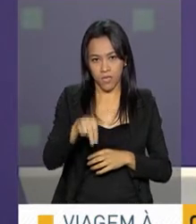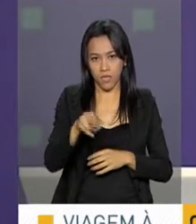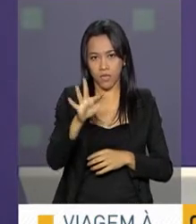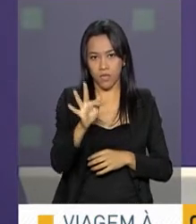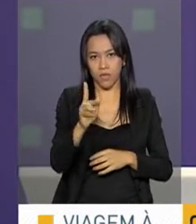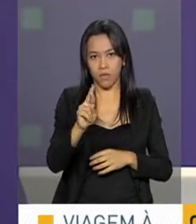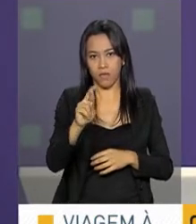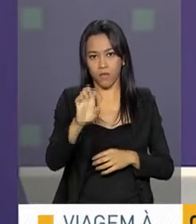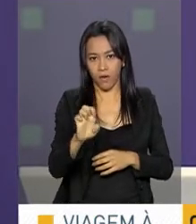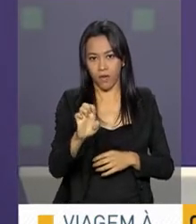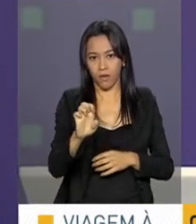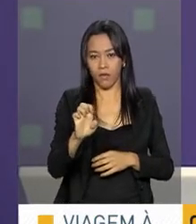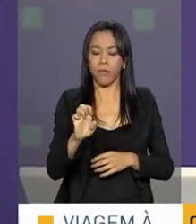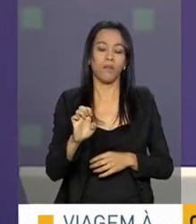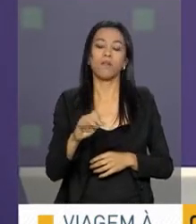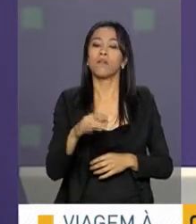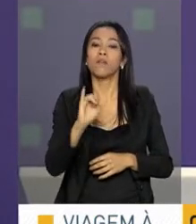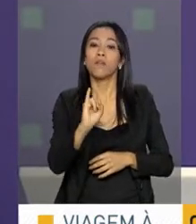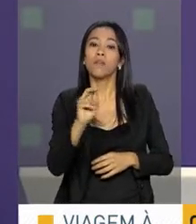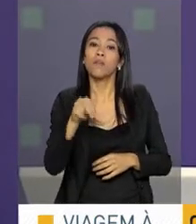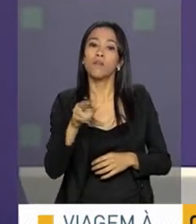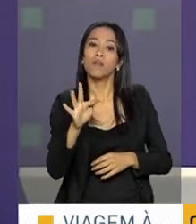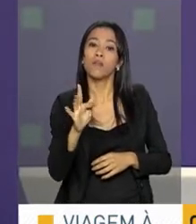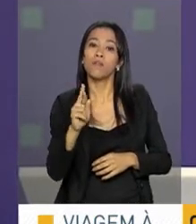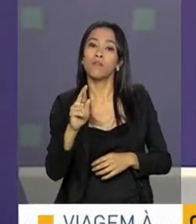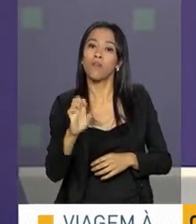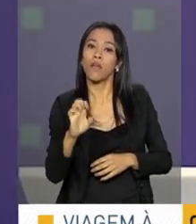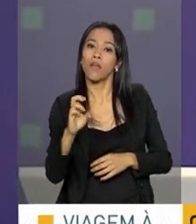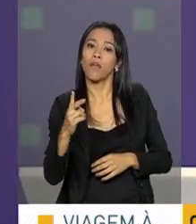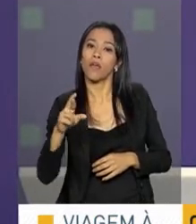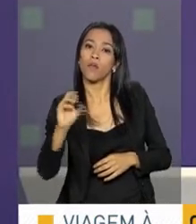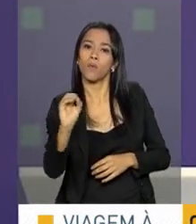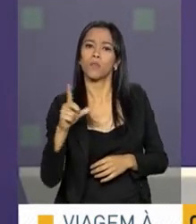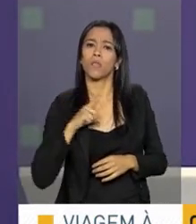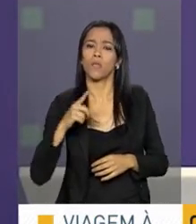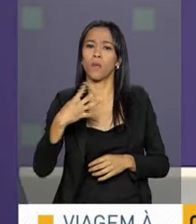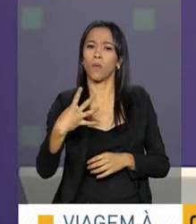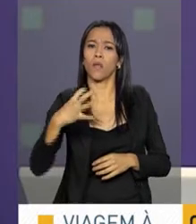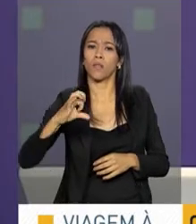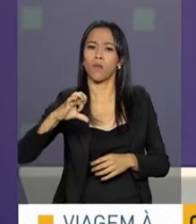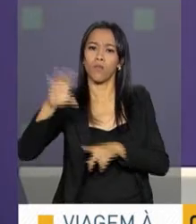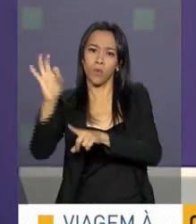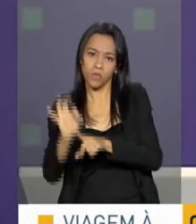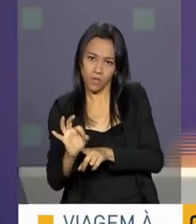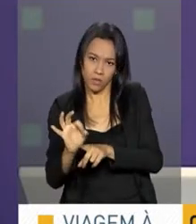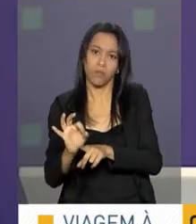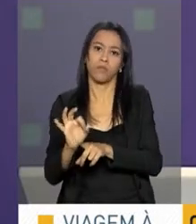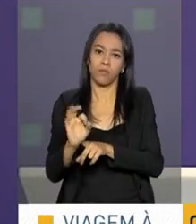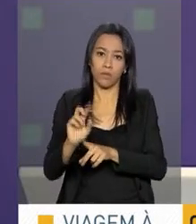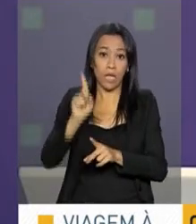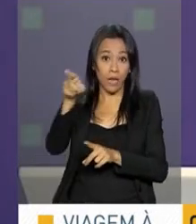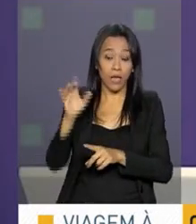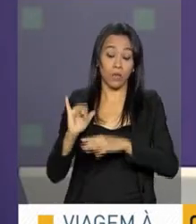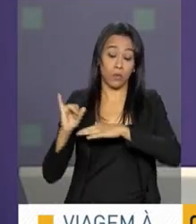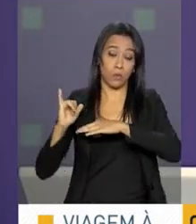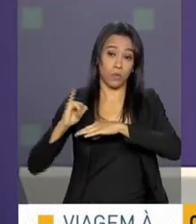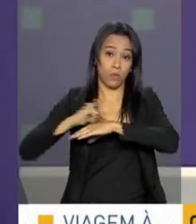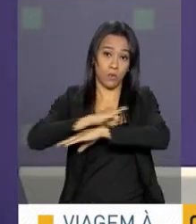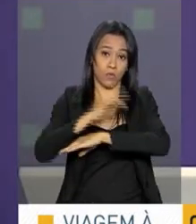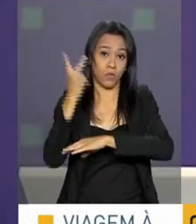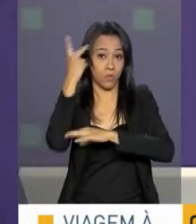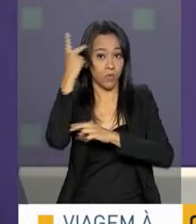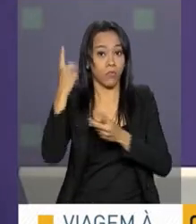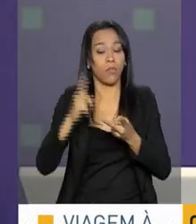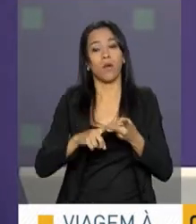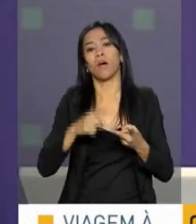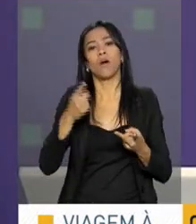algumas concessões já realizadas. A Infraero tem 49% de participação no aeroporto de Guarulhos, em São Paulo, de